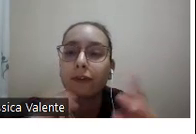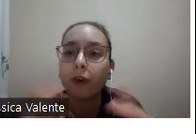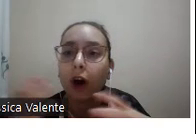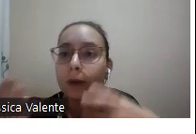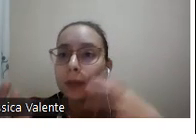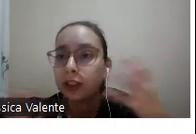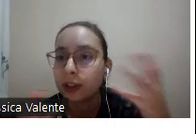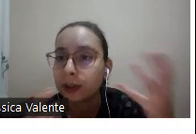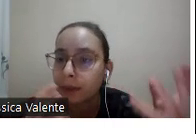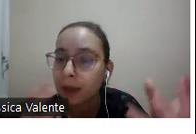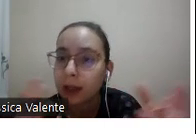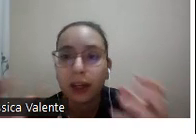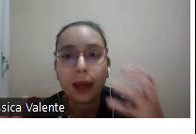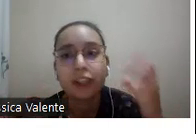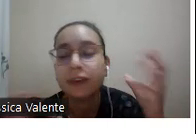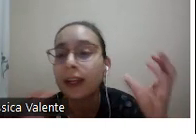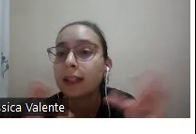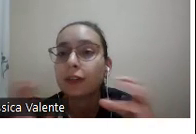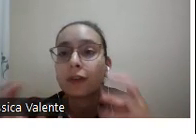criar formas,